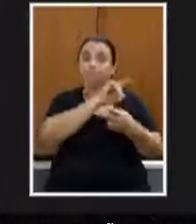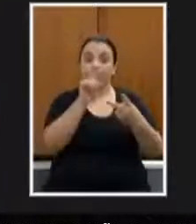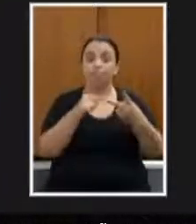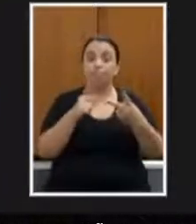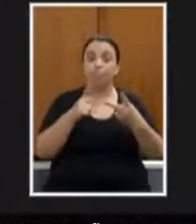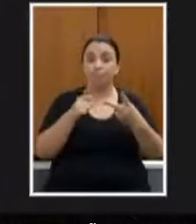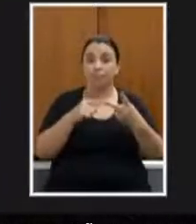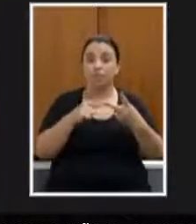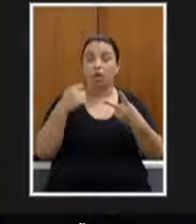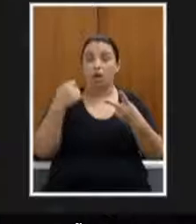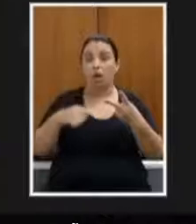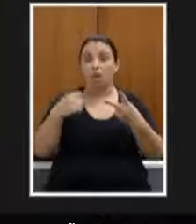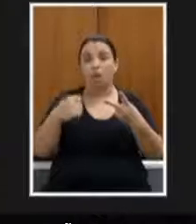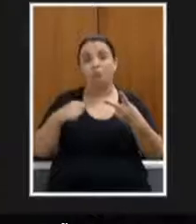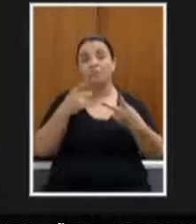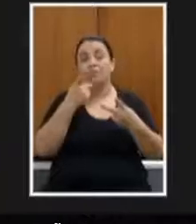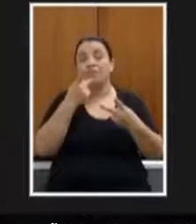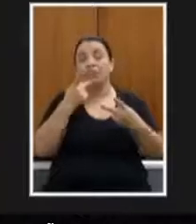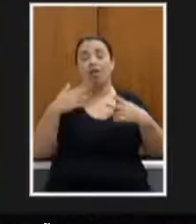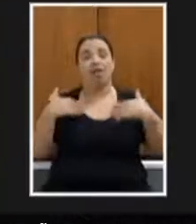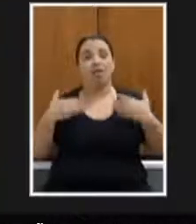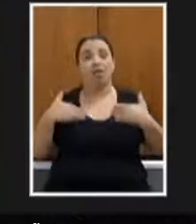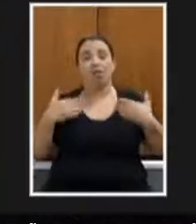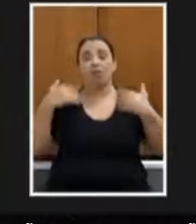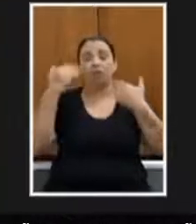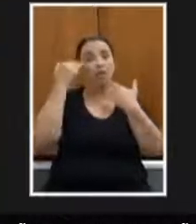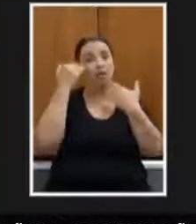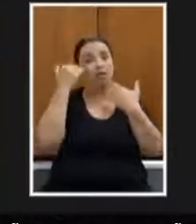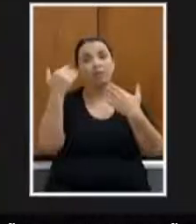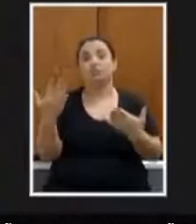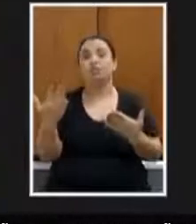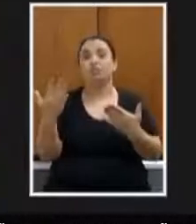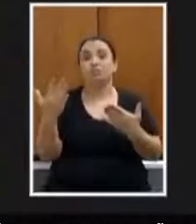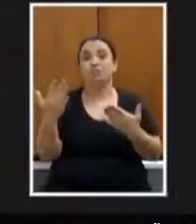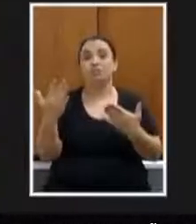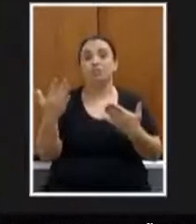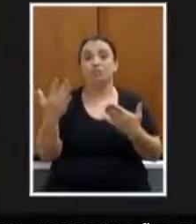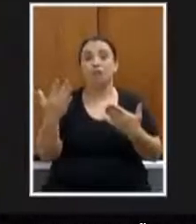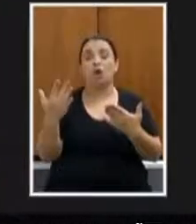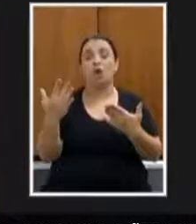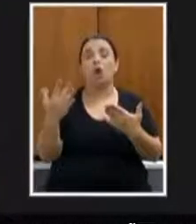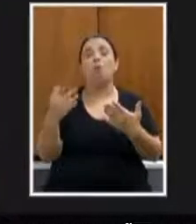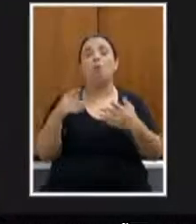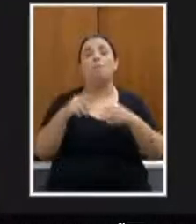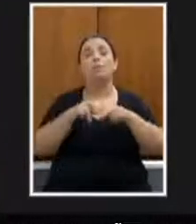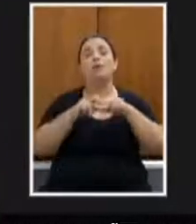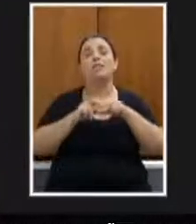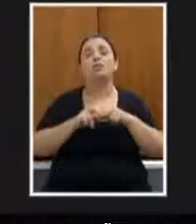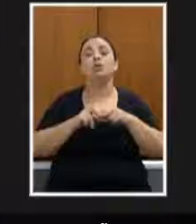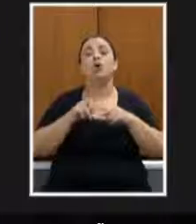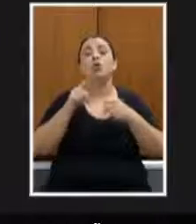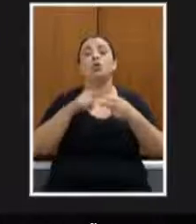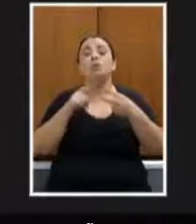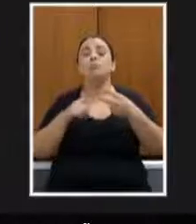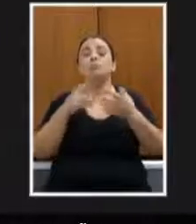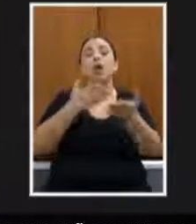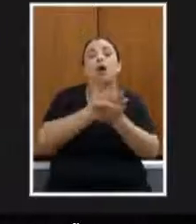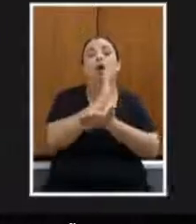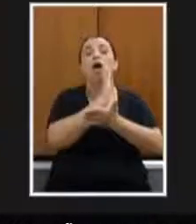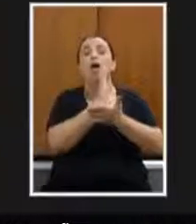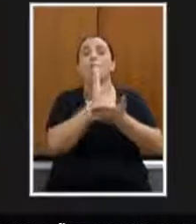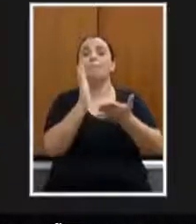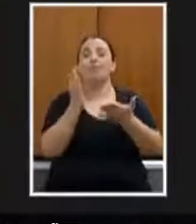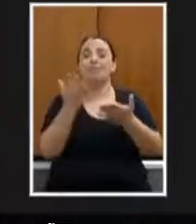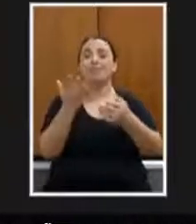eu também não poderia deixar de externar minha alegria, minha gratidão, 2 projetos de leis que foram aprovados, o primeiro a deputada Andréa de Jesus já